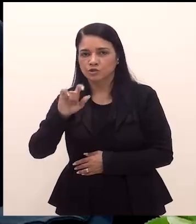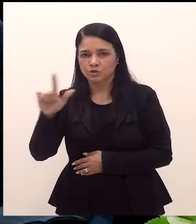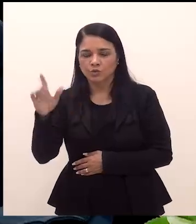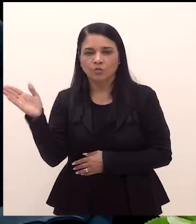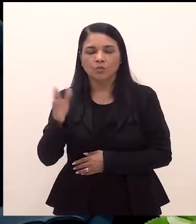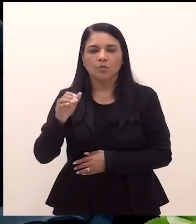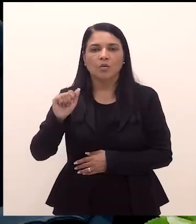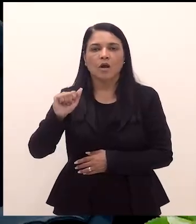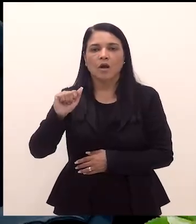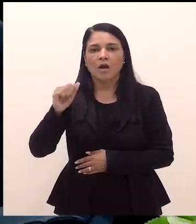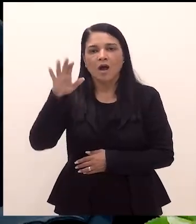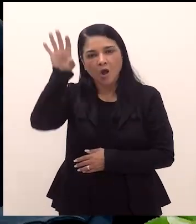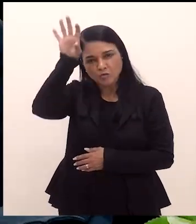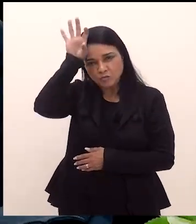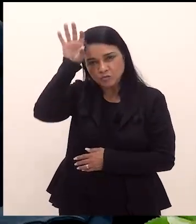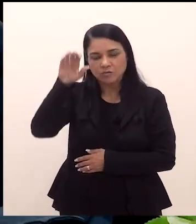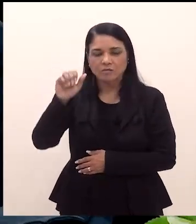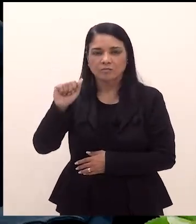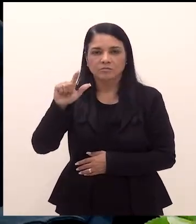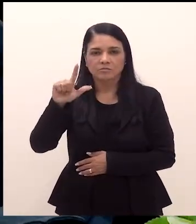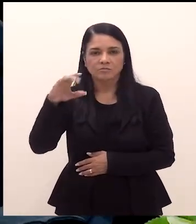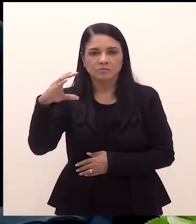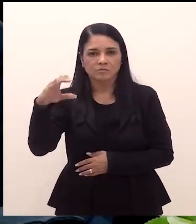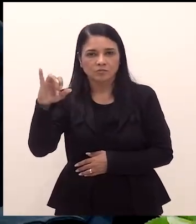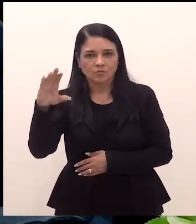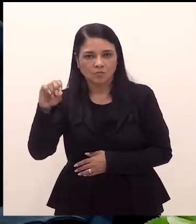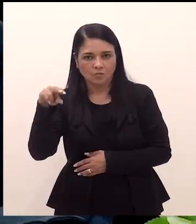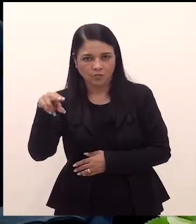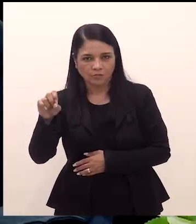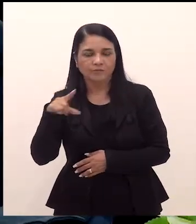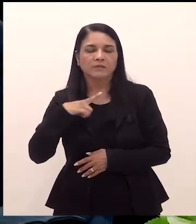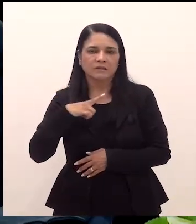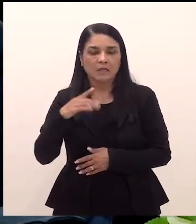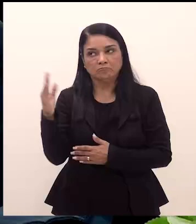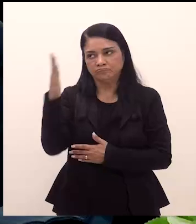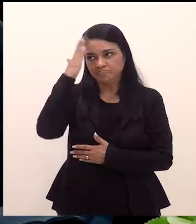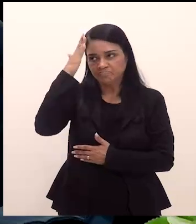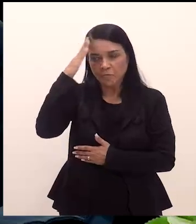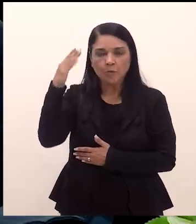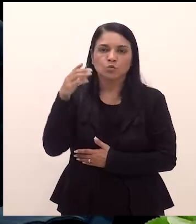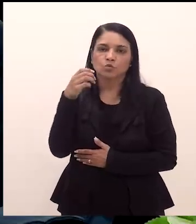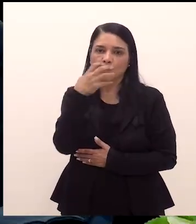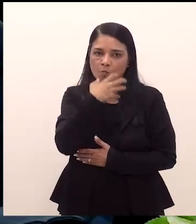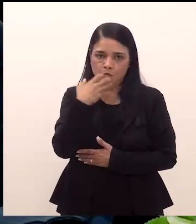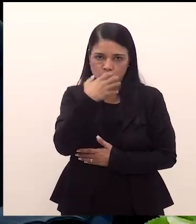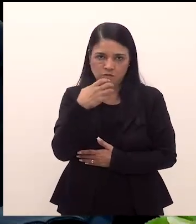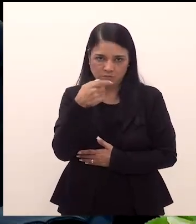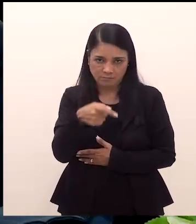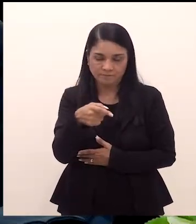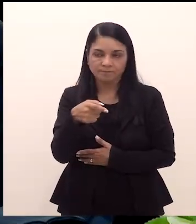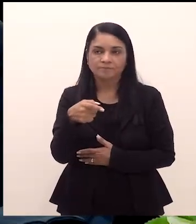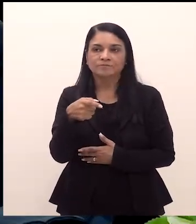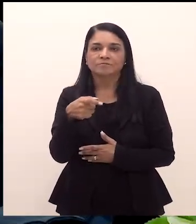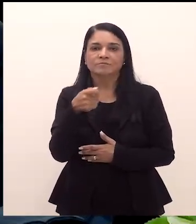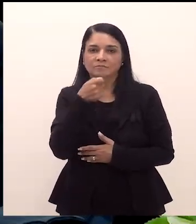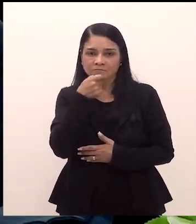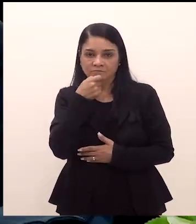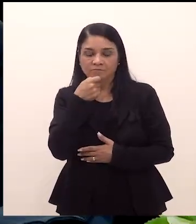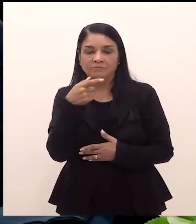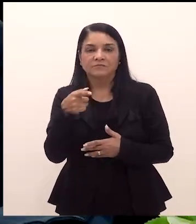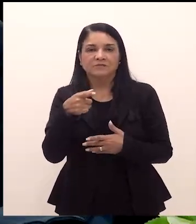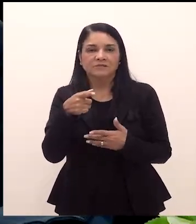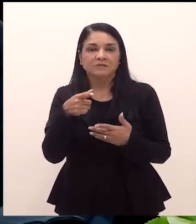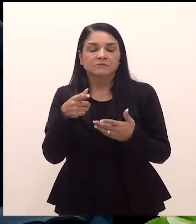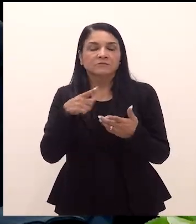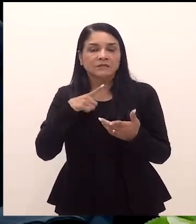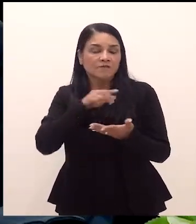é Gil, é Alceu Valença, é Alcione, aonde você quiser, no ritmo que você quiser, vai ter os seus medalhões. Esses lugares